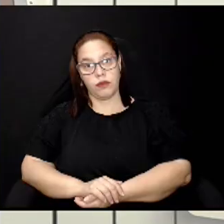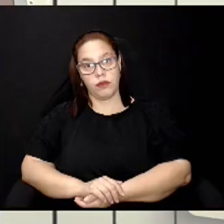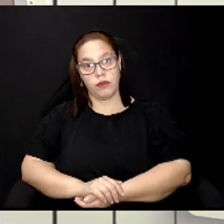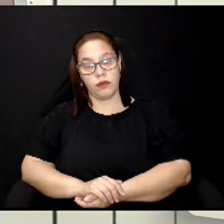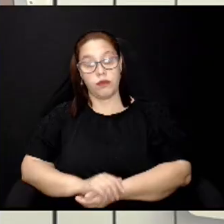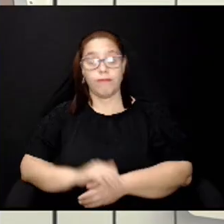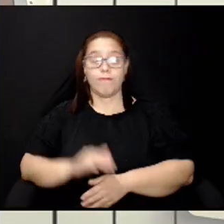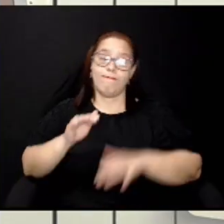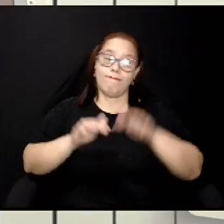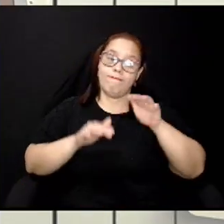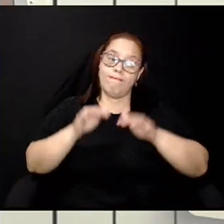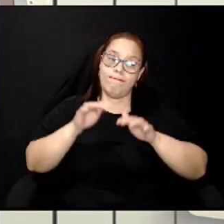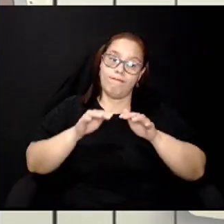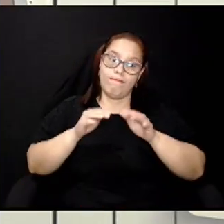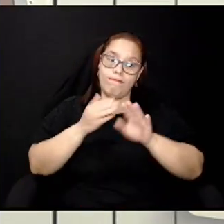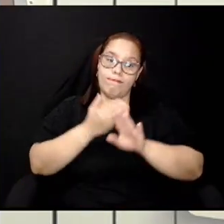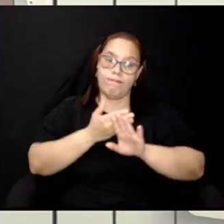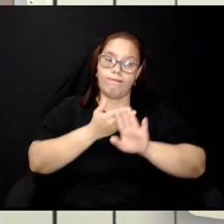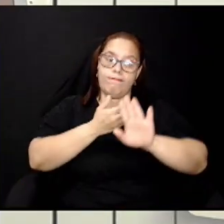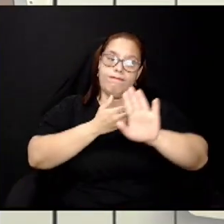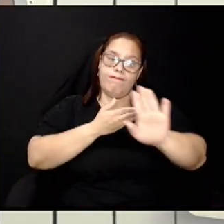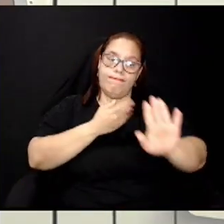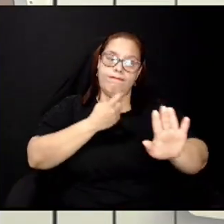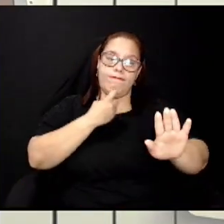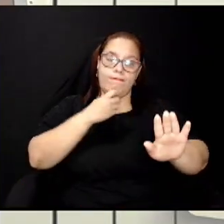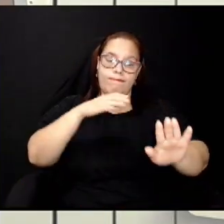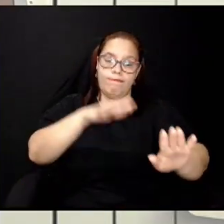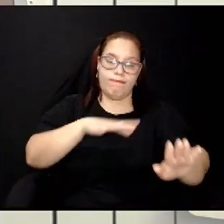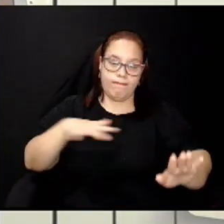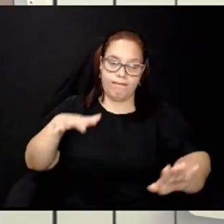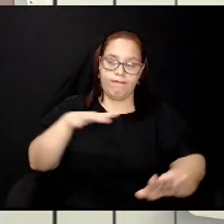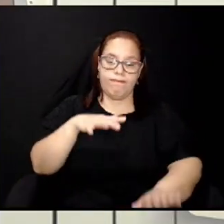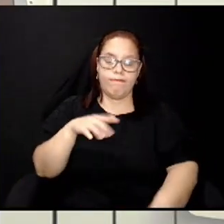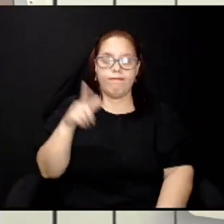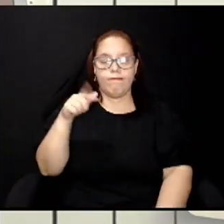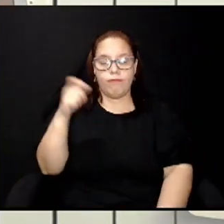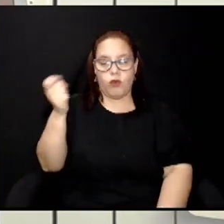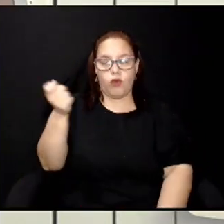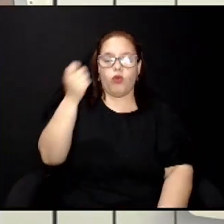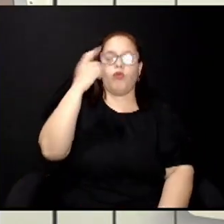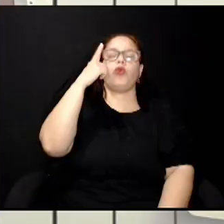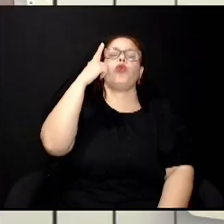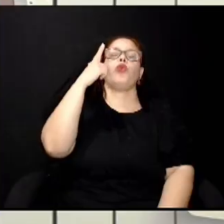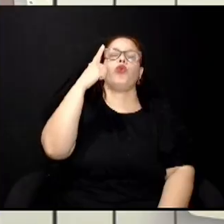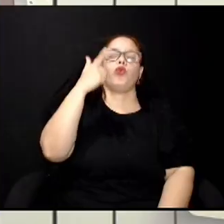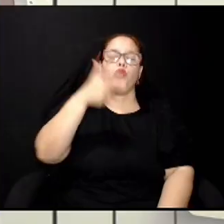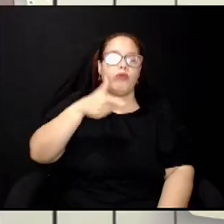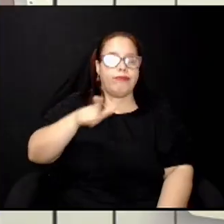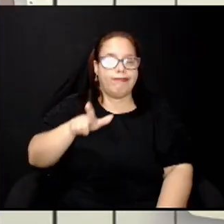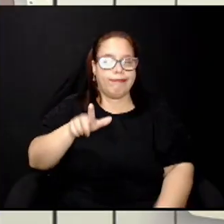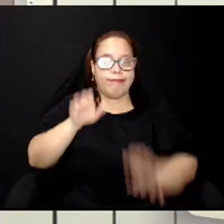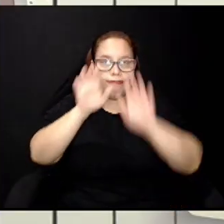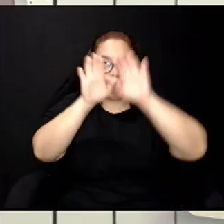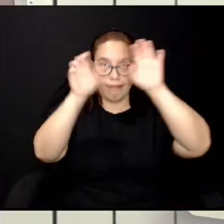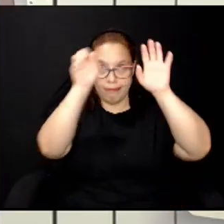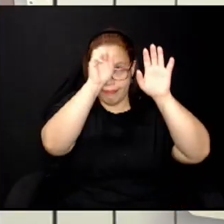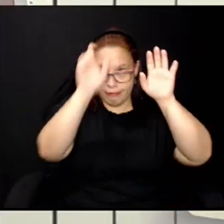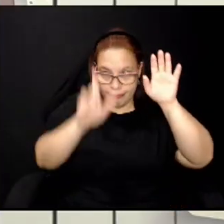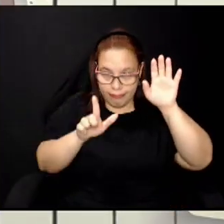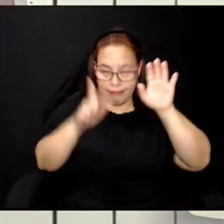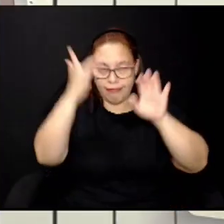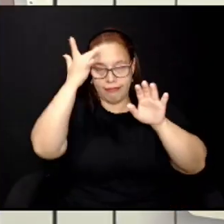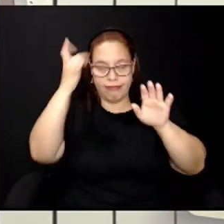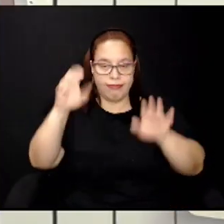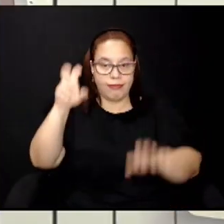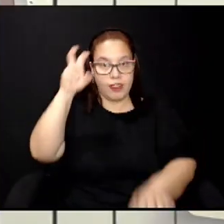Instabilidade se afastou de Campinas e região, com isso o sol voltou a brilhar, céu azul. Para amanhã, quinta-feira,